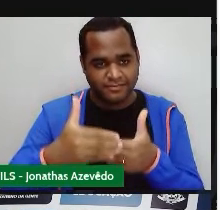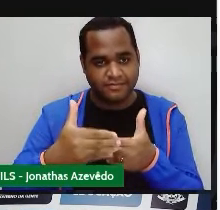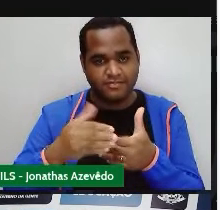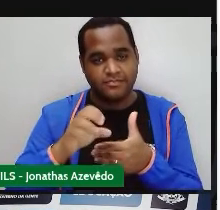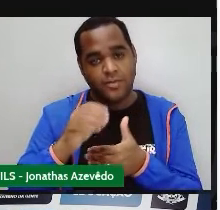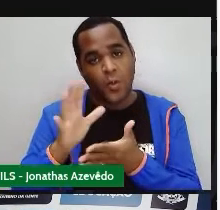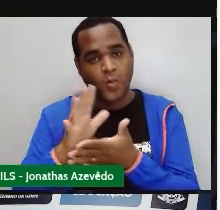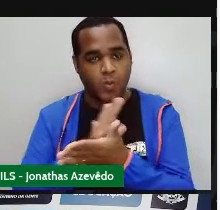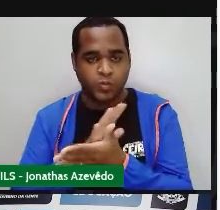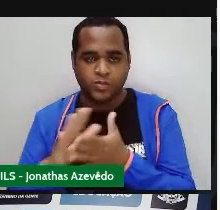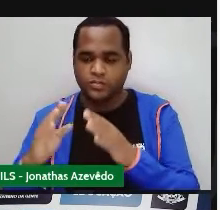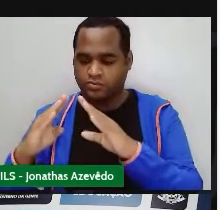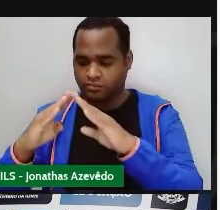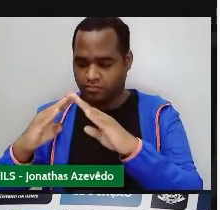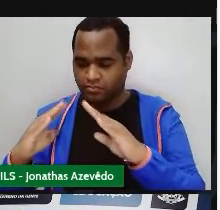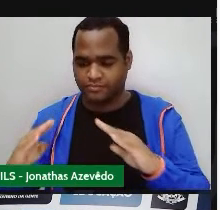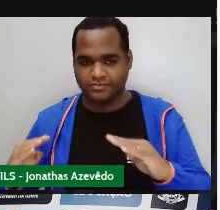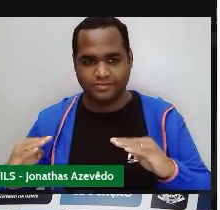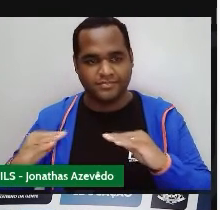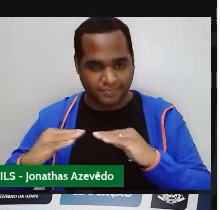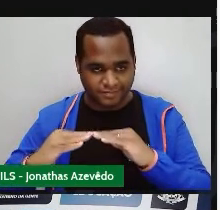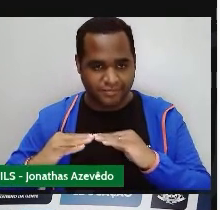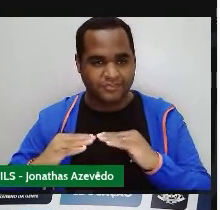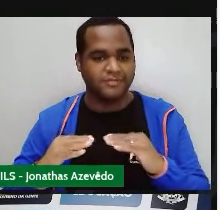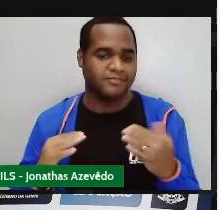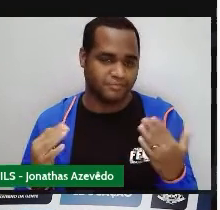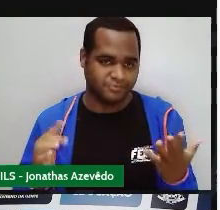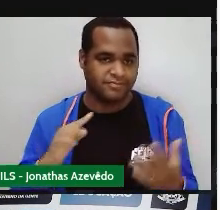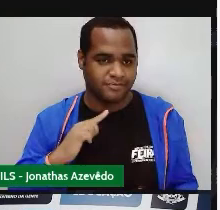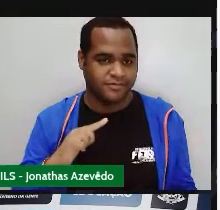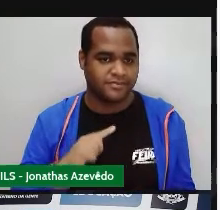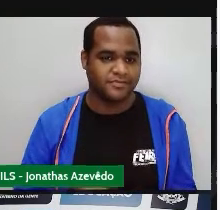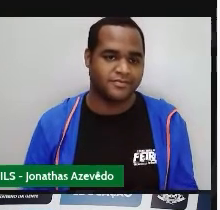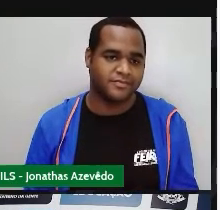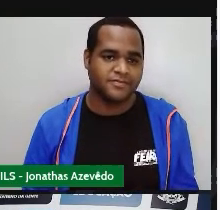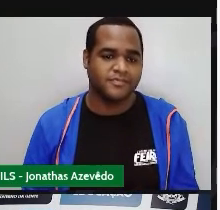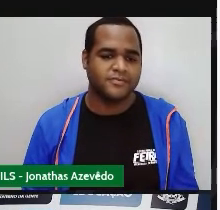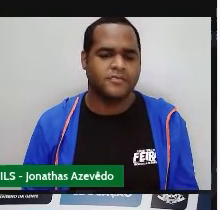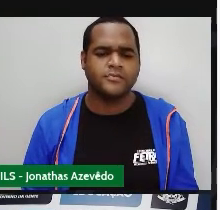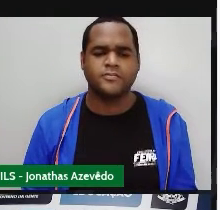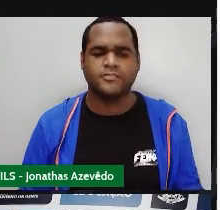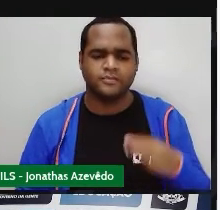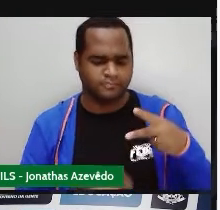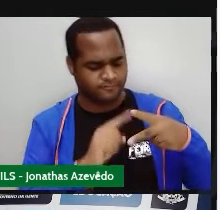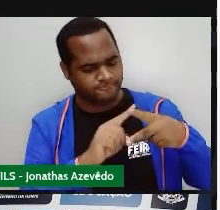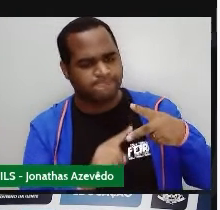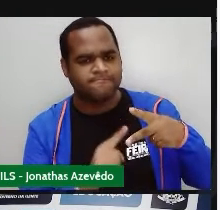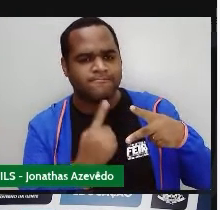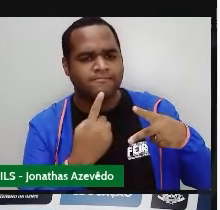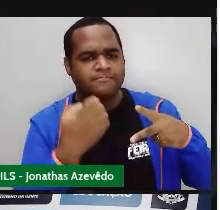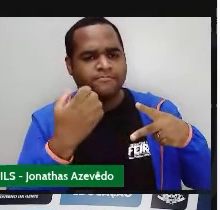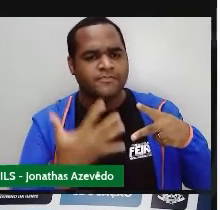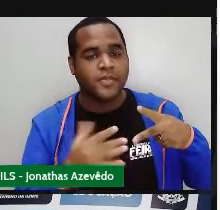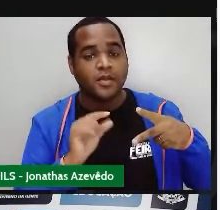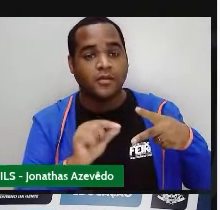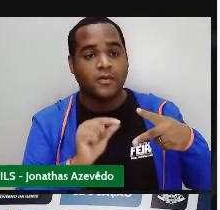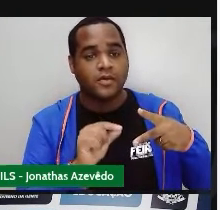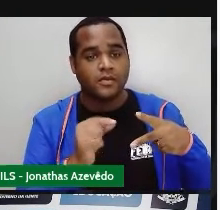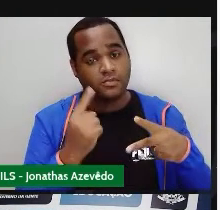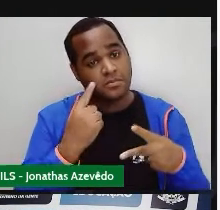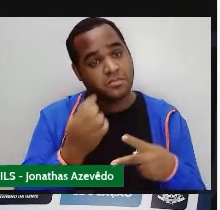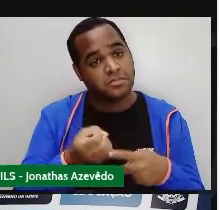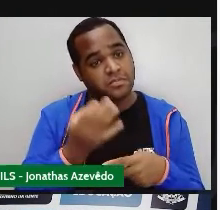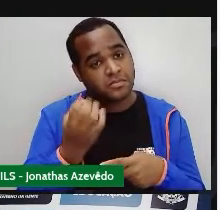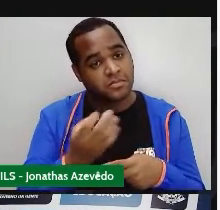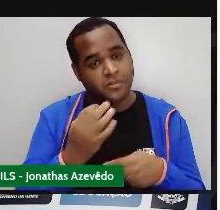outras são pirâmides tá o que é que eu tô querendo dizer que existe aí uma quantidade de